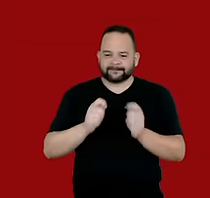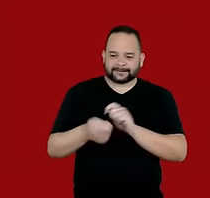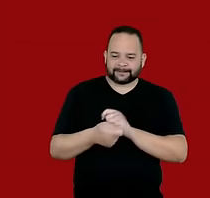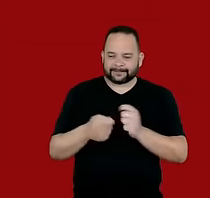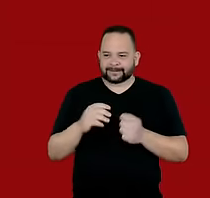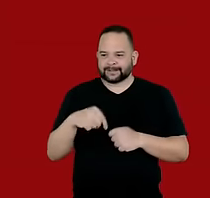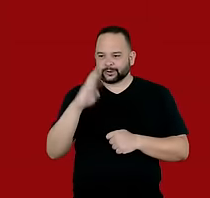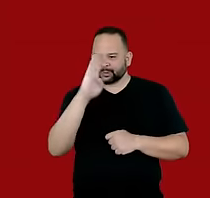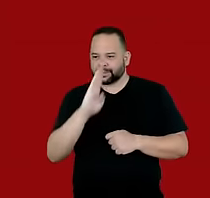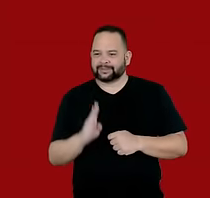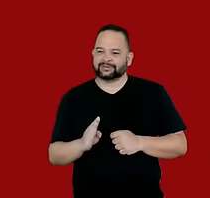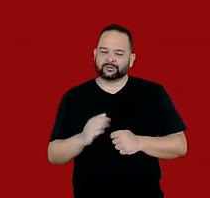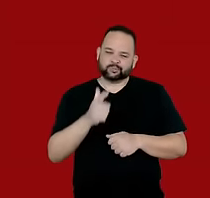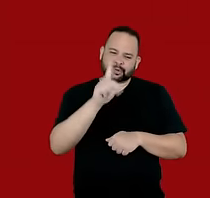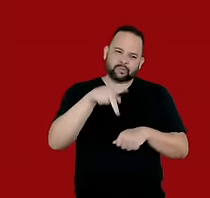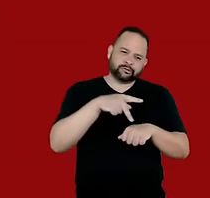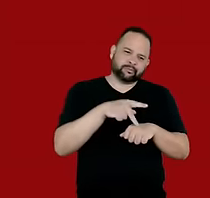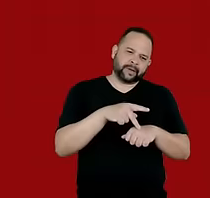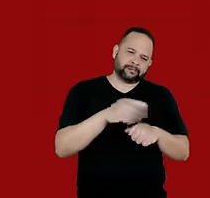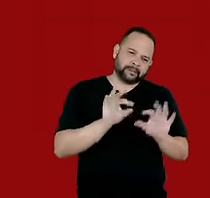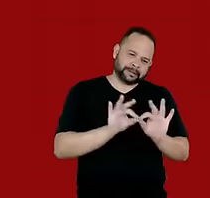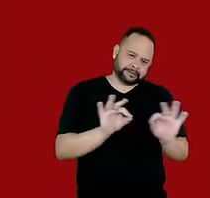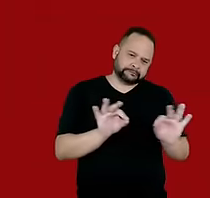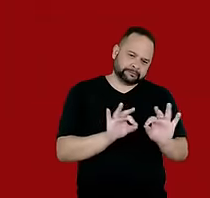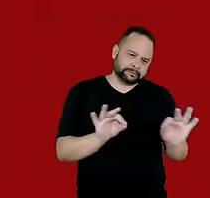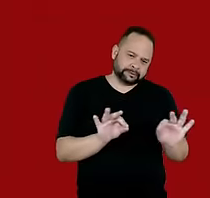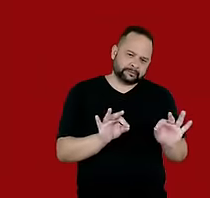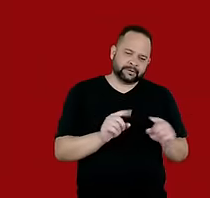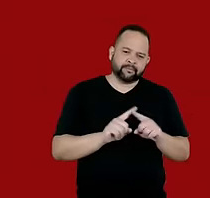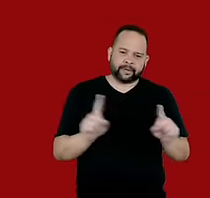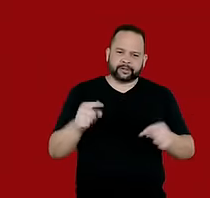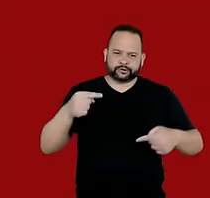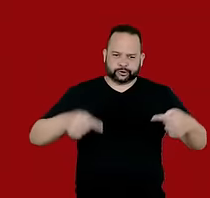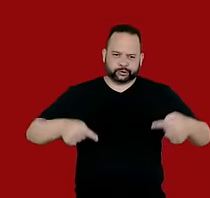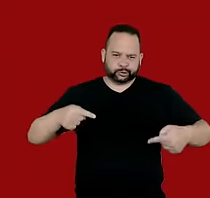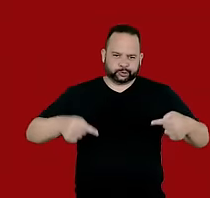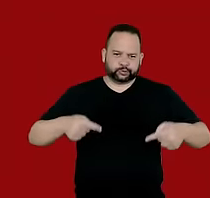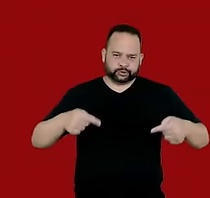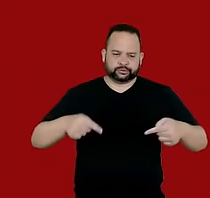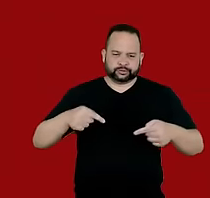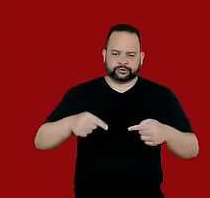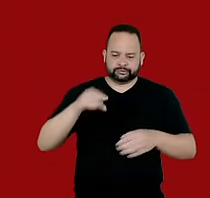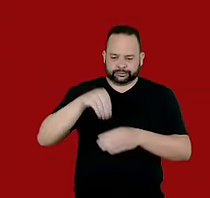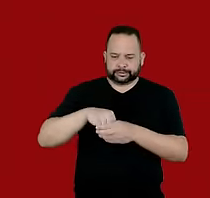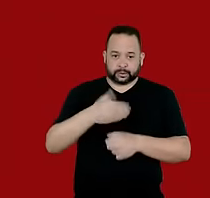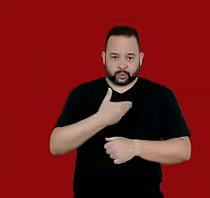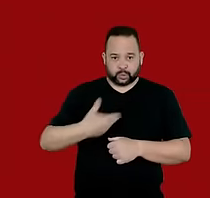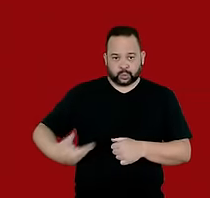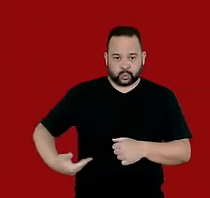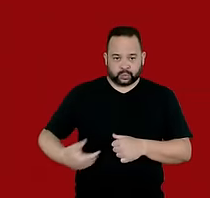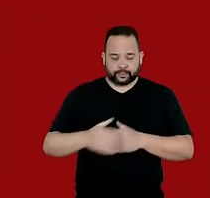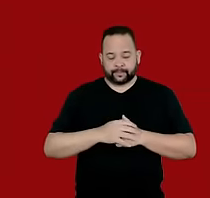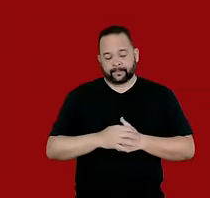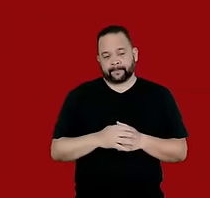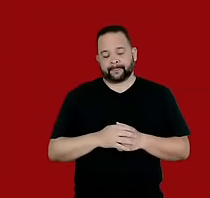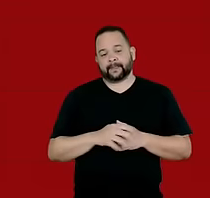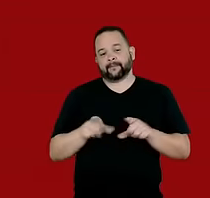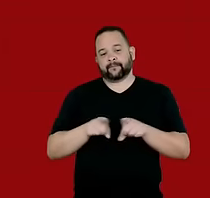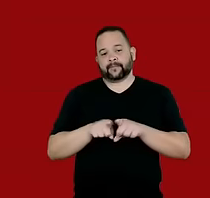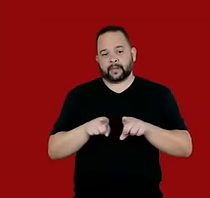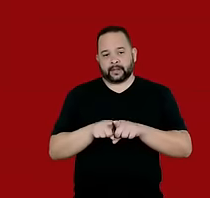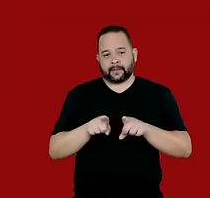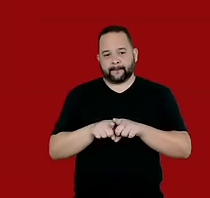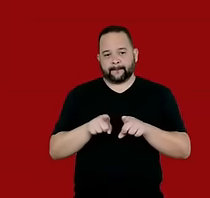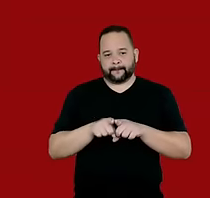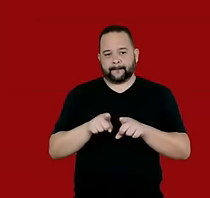fácil mas a gente tem tem falado bastante sobre isso também na comunicação setor externo né a gente tem visto aí é